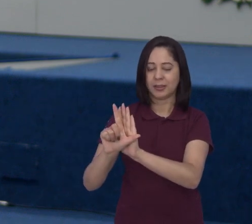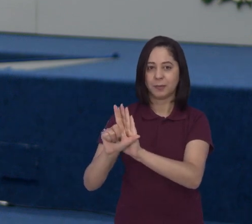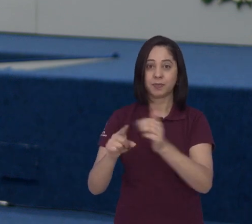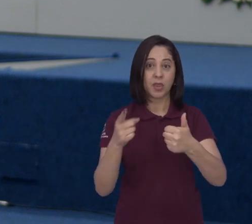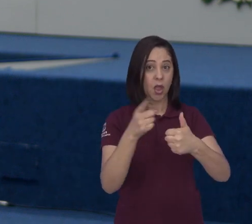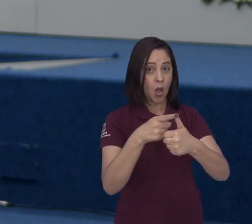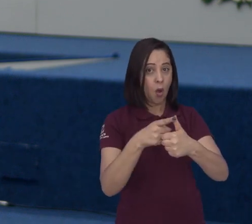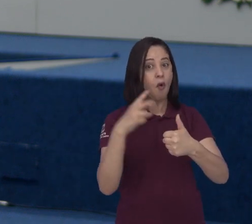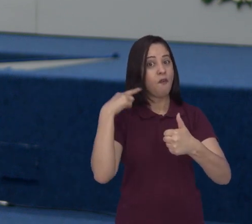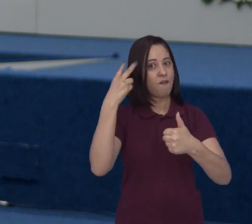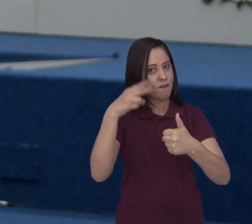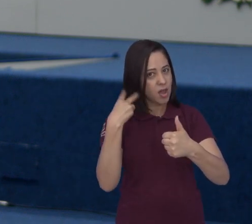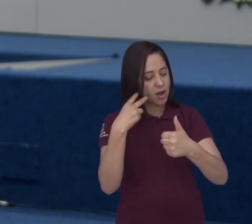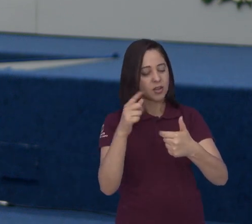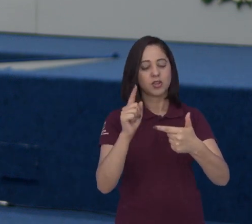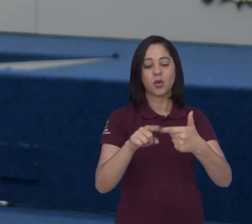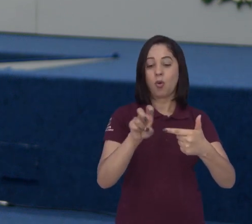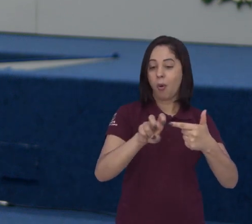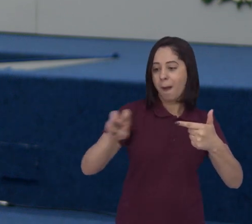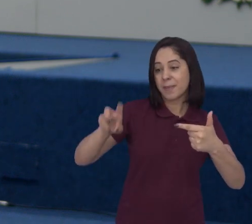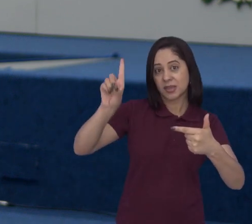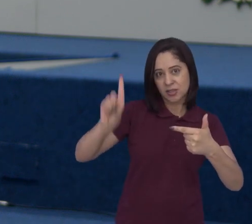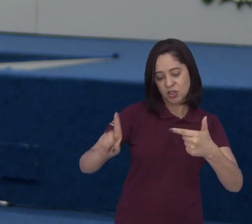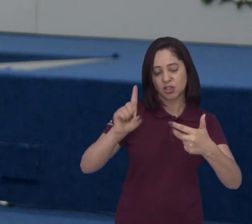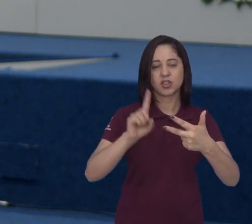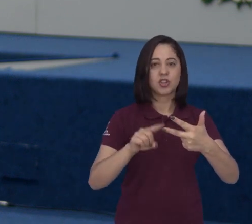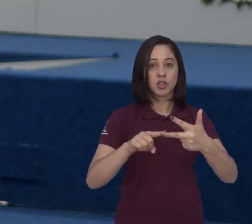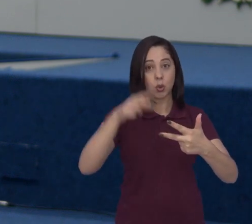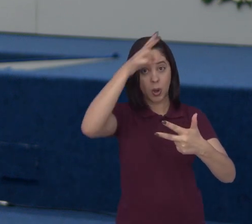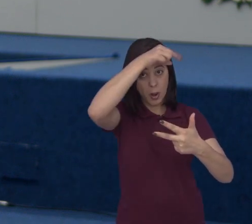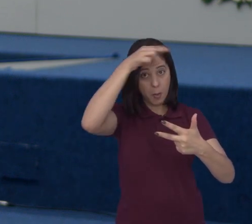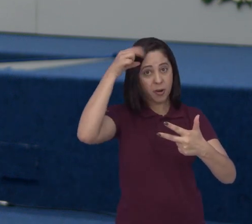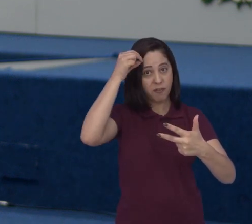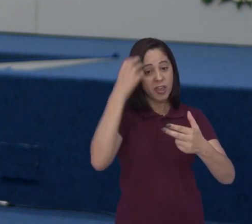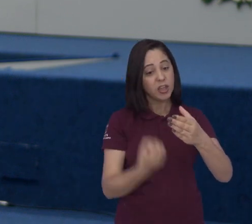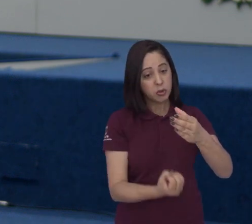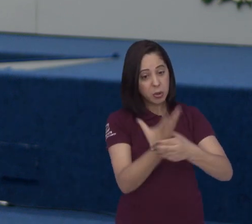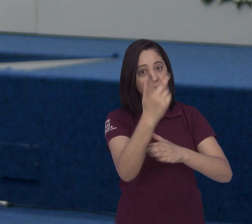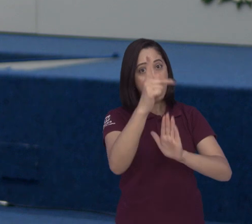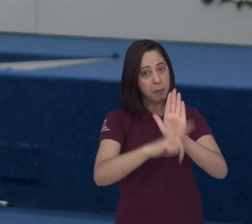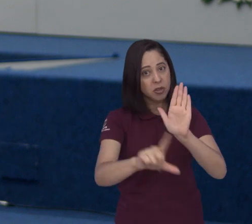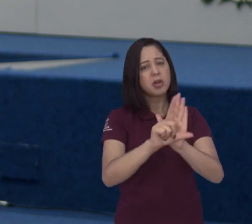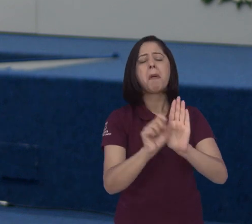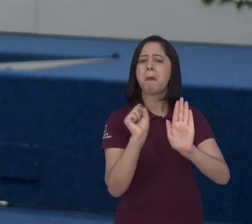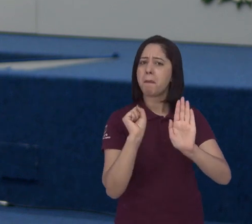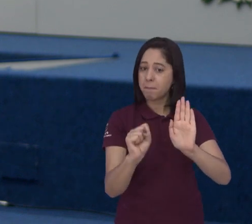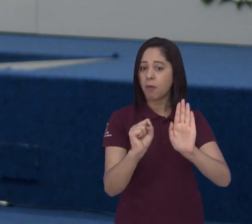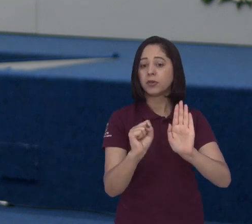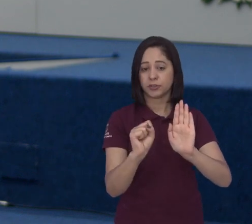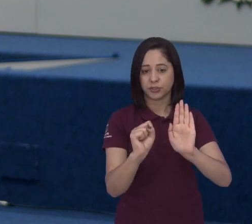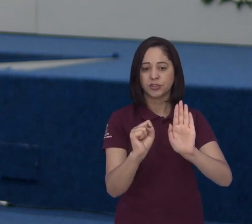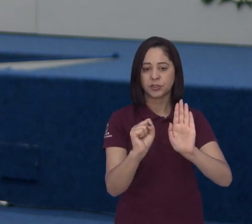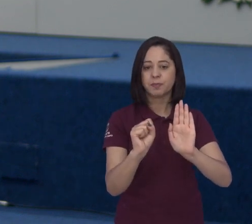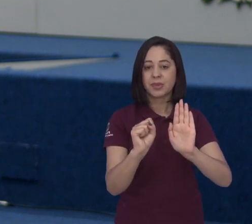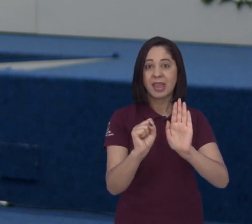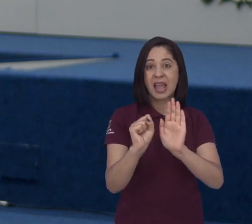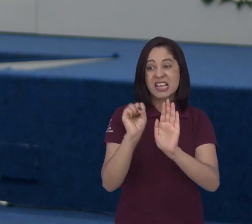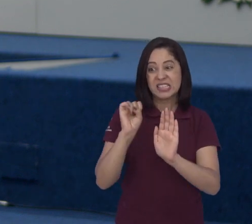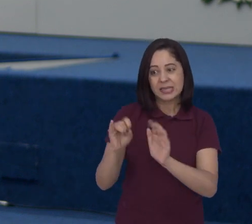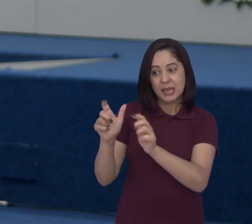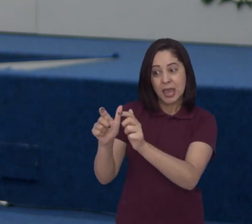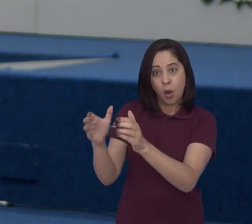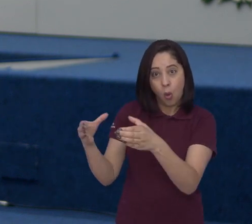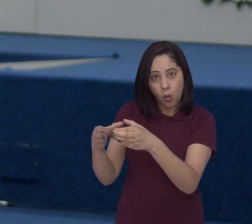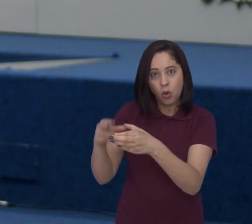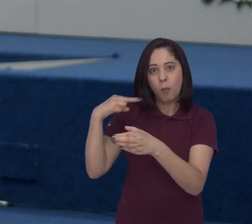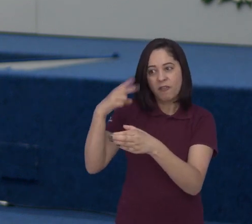lei. Ela pode ser iniciativa de um parlamentar, da mesa diretora ou do prefeito. Para serem aprovados, os projetos